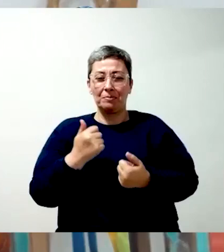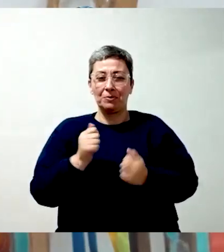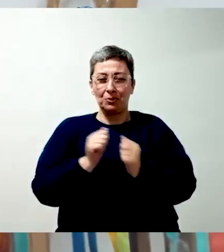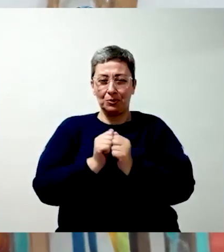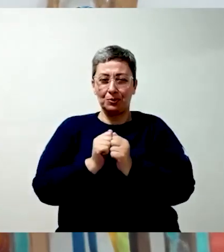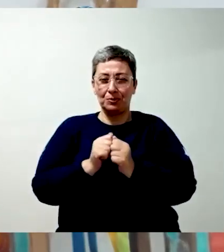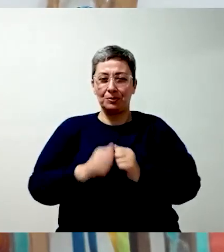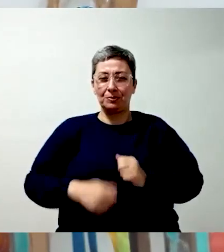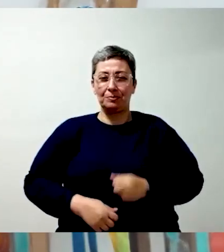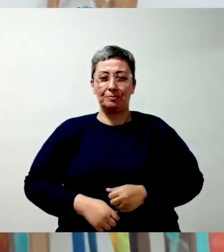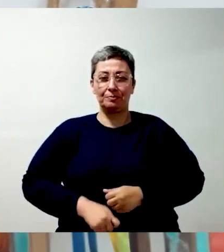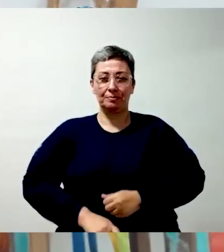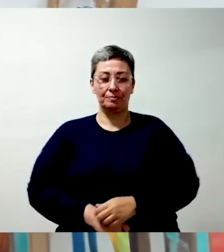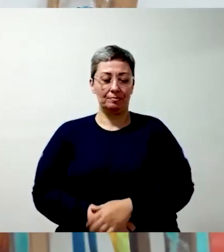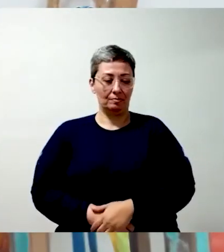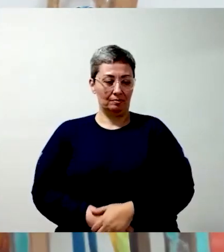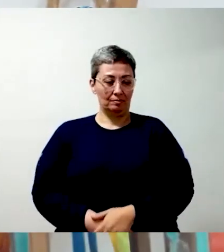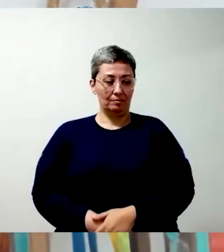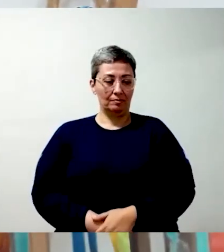juntos?